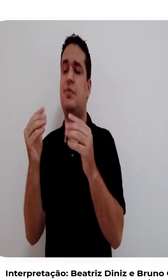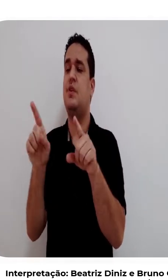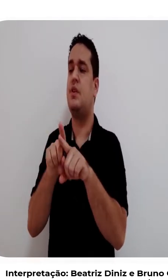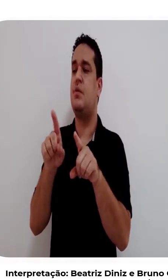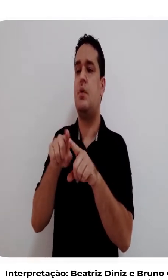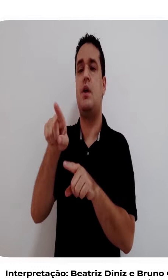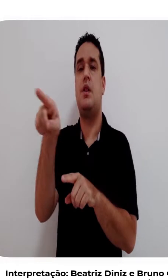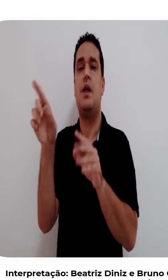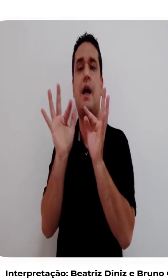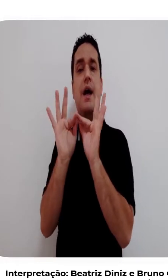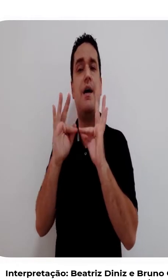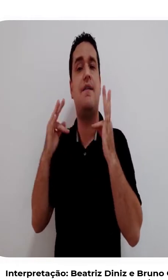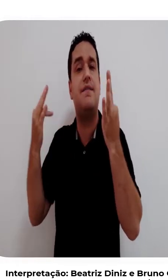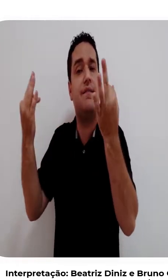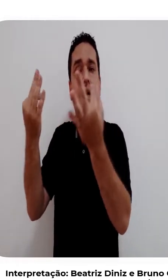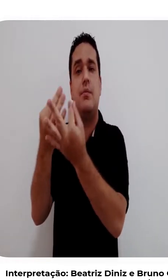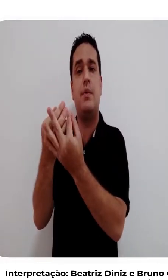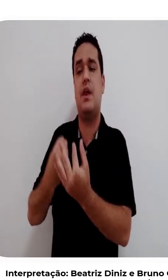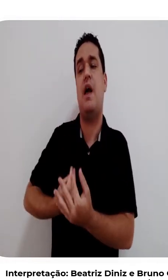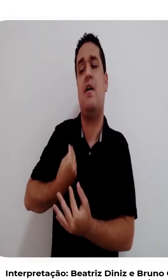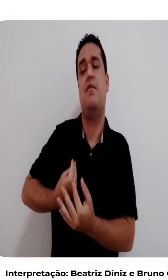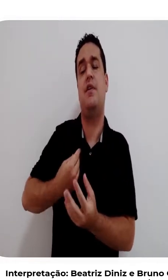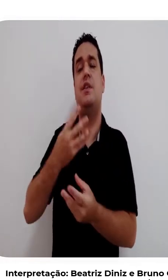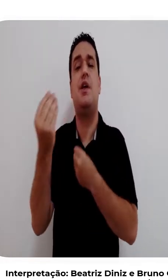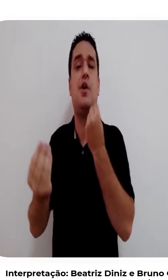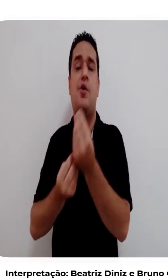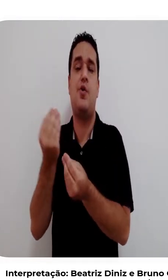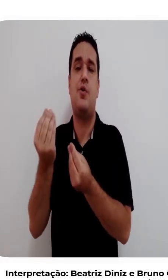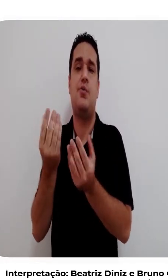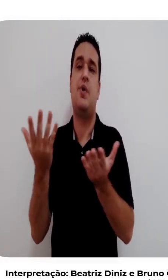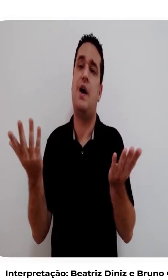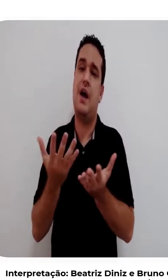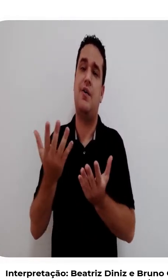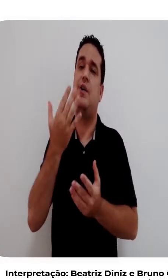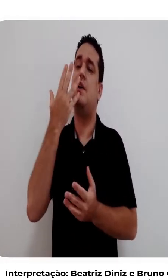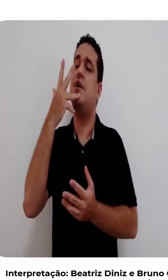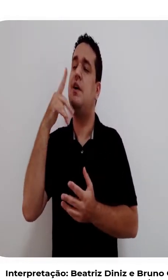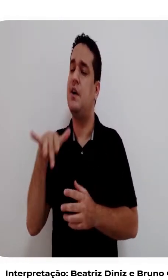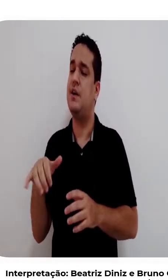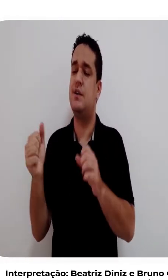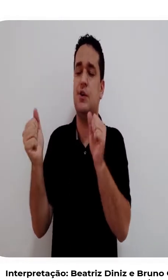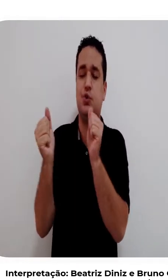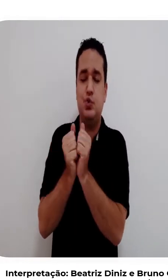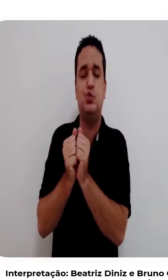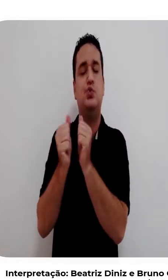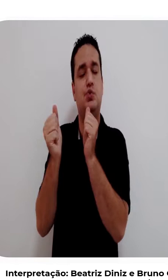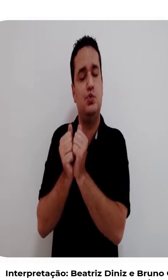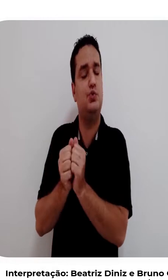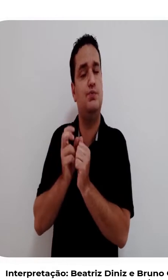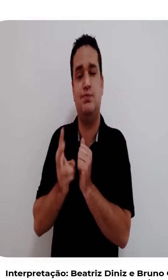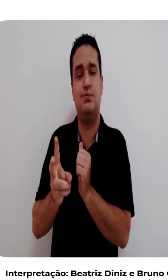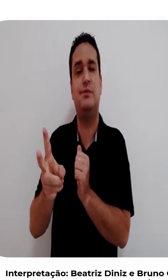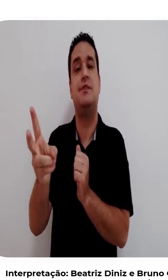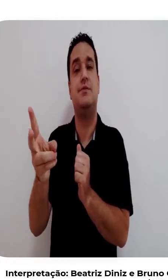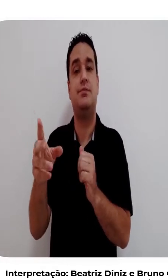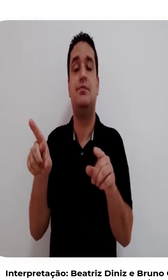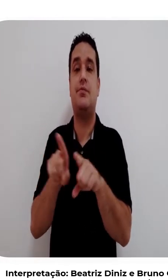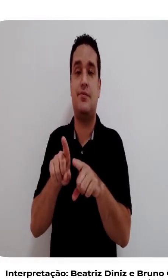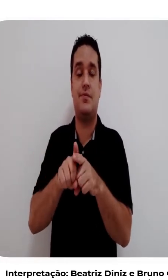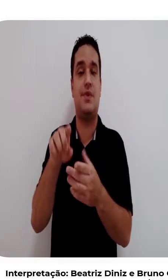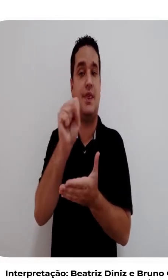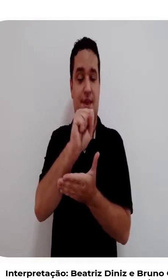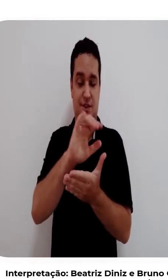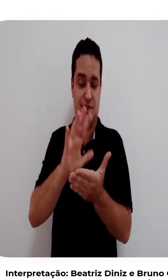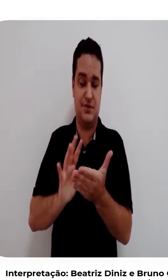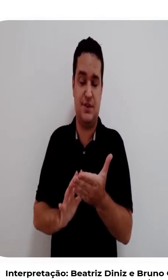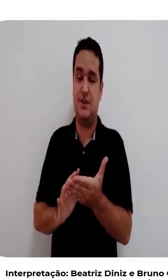famílias brasileiras que de uma hora para outra se viram com suas crianças em casa em tempo integral e com as tarefas escolares sob